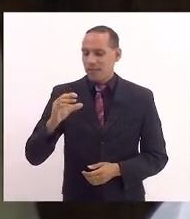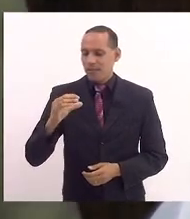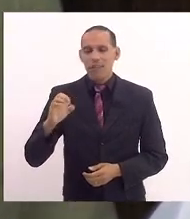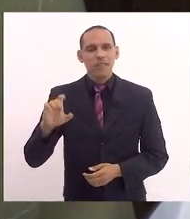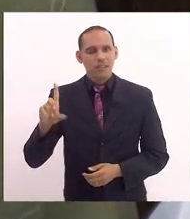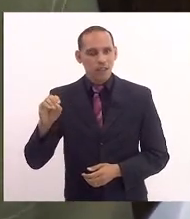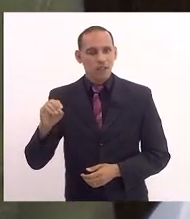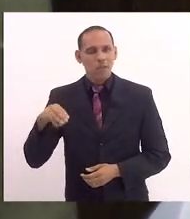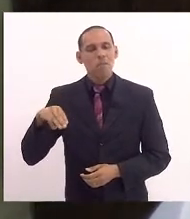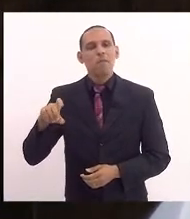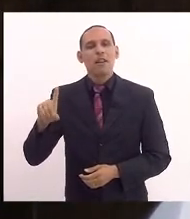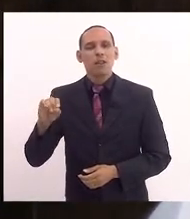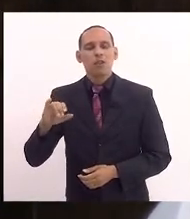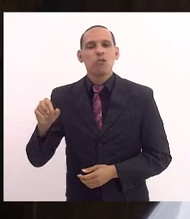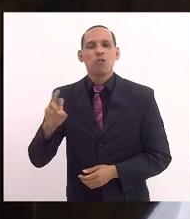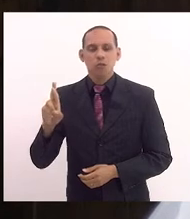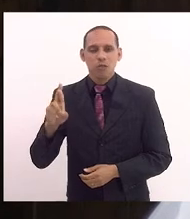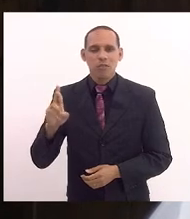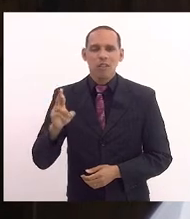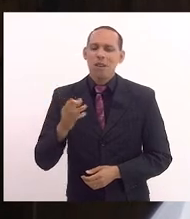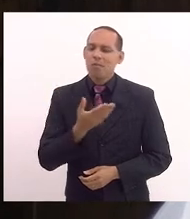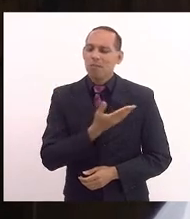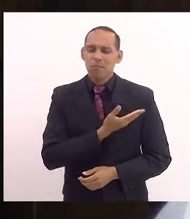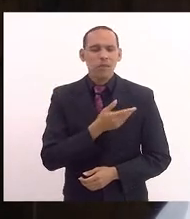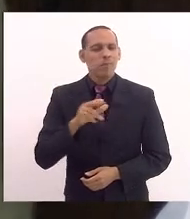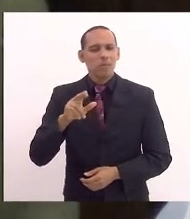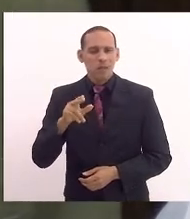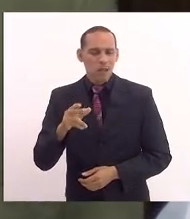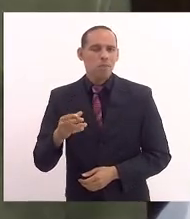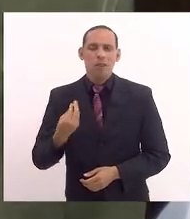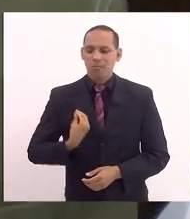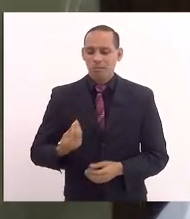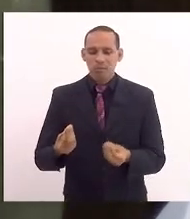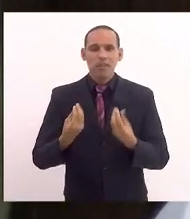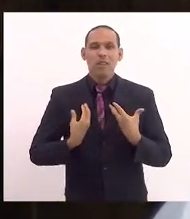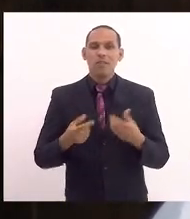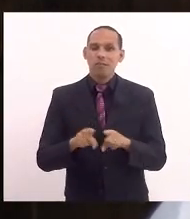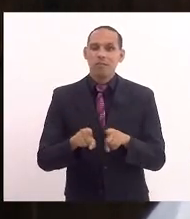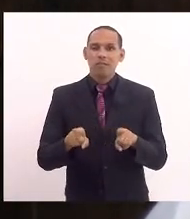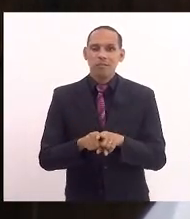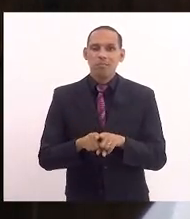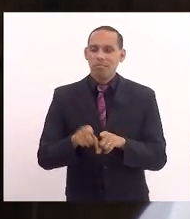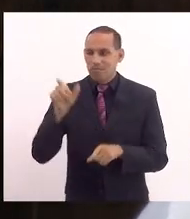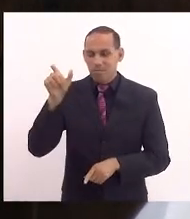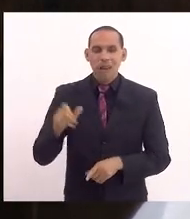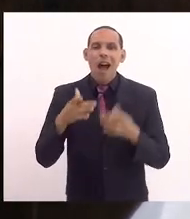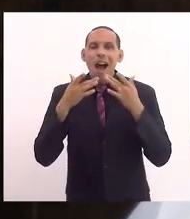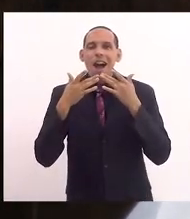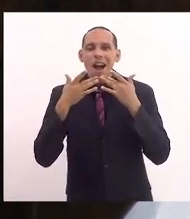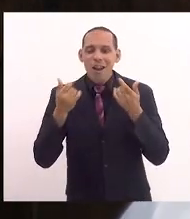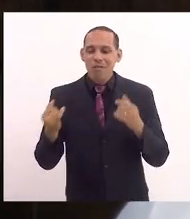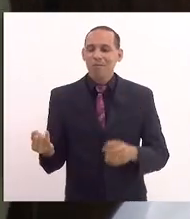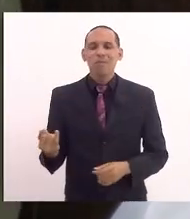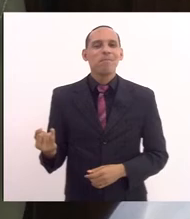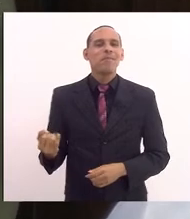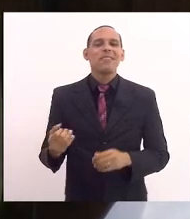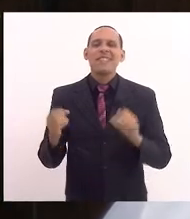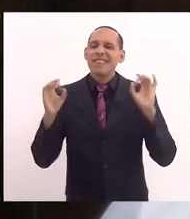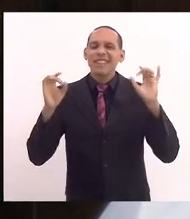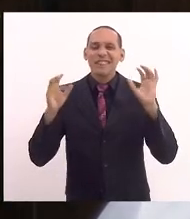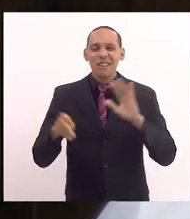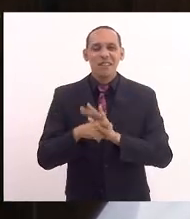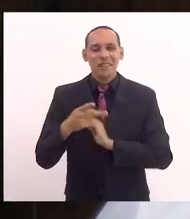Marcelo Melo Júnior, um grande amigo, irmão que a vida me deu, um dos maiores atores do Brasil. Falo isso de boca